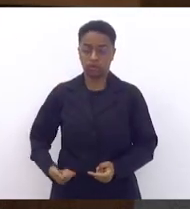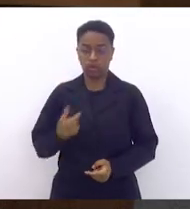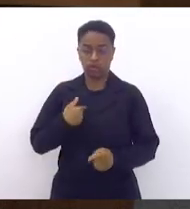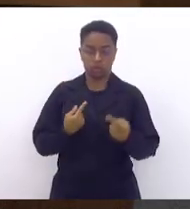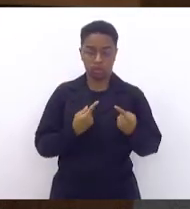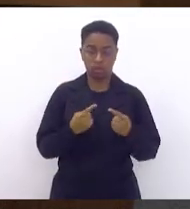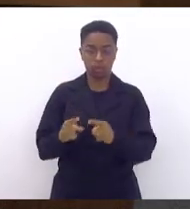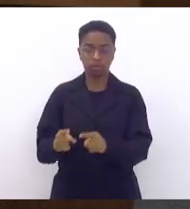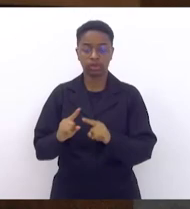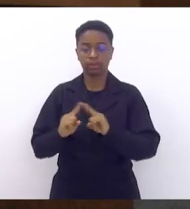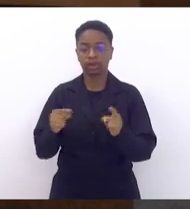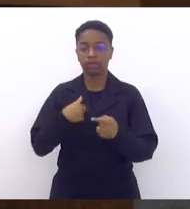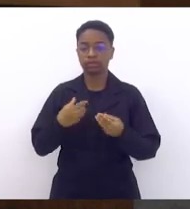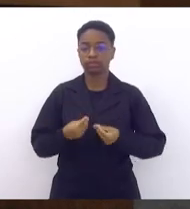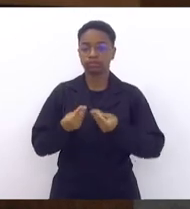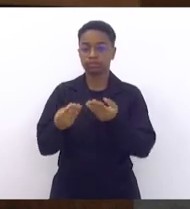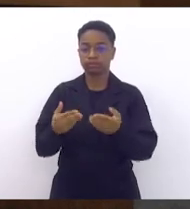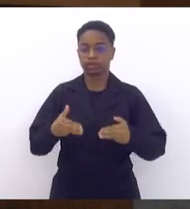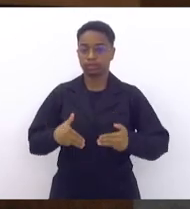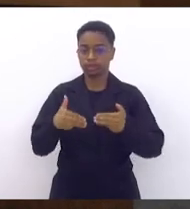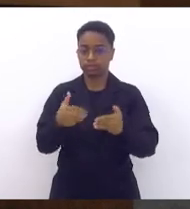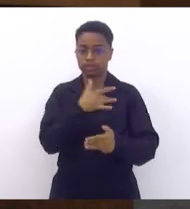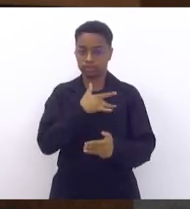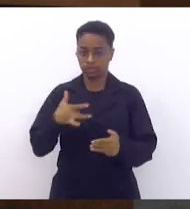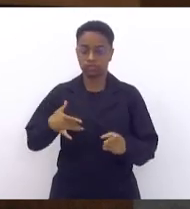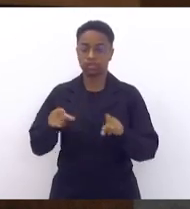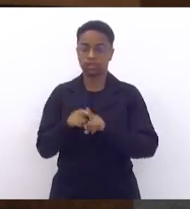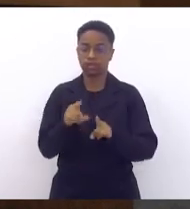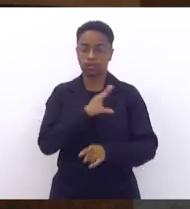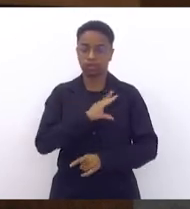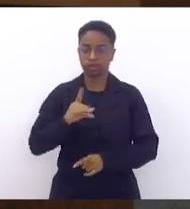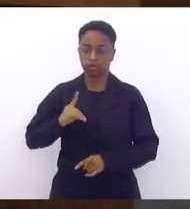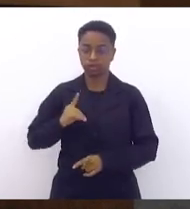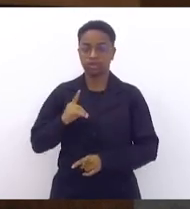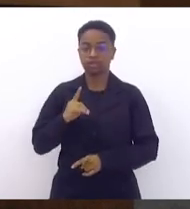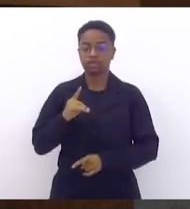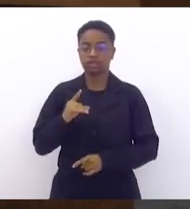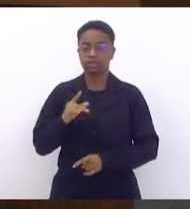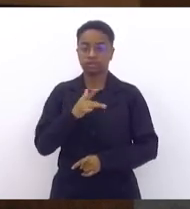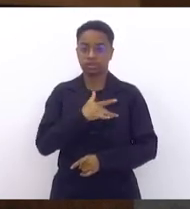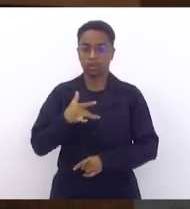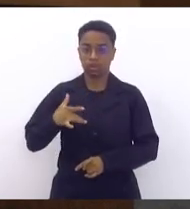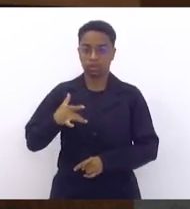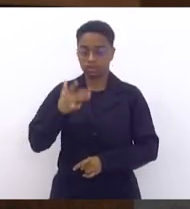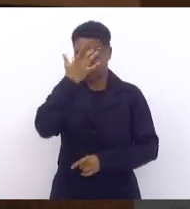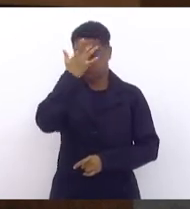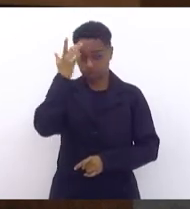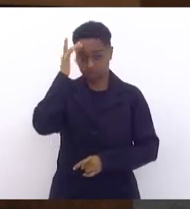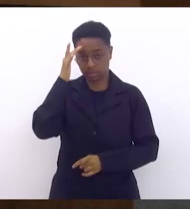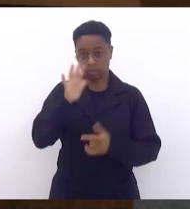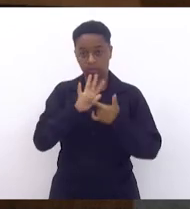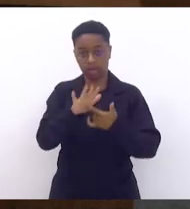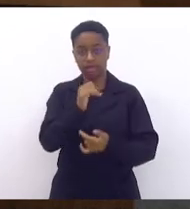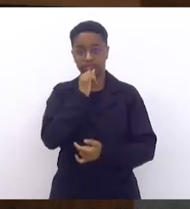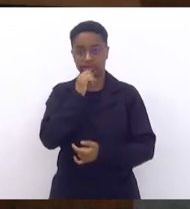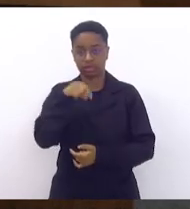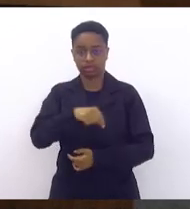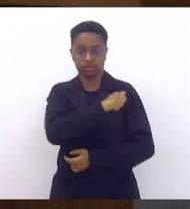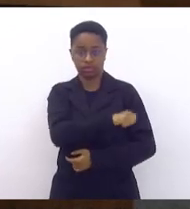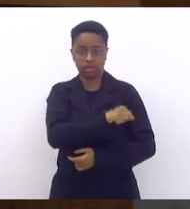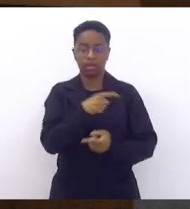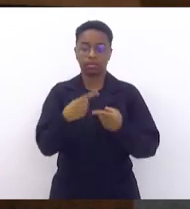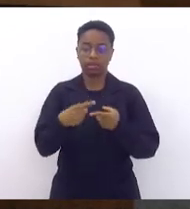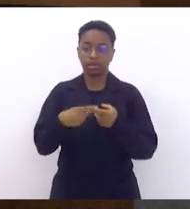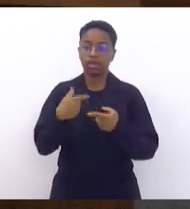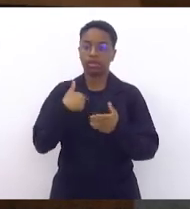levei para a ministra da Saúde e para a coordenadora de saúde mental o exemplo do Rio de Janeiro. O que eu quero é que essa política exitosa